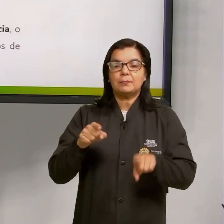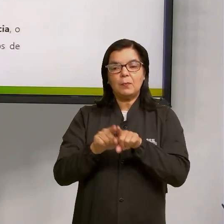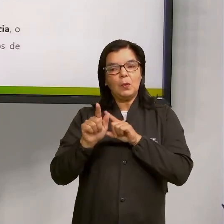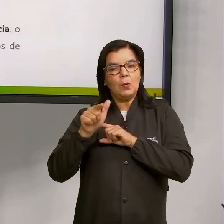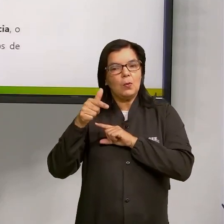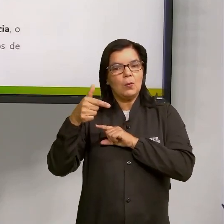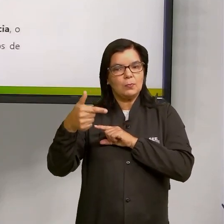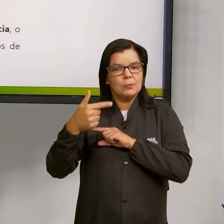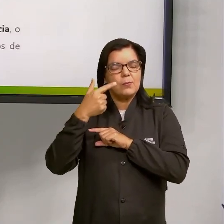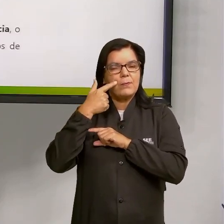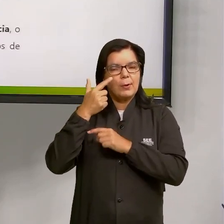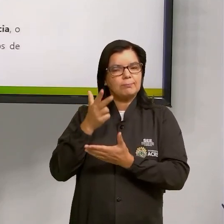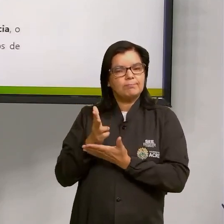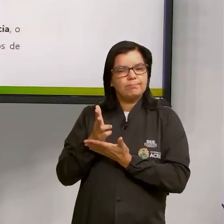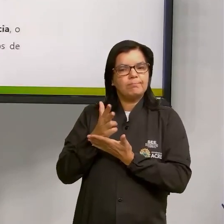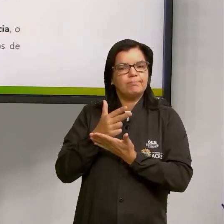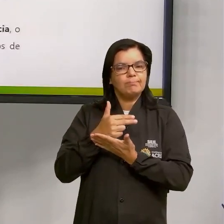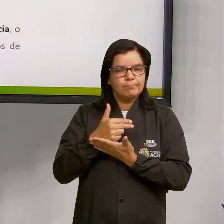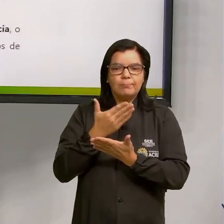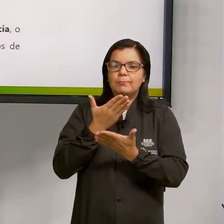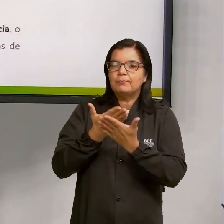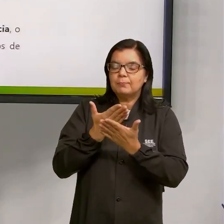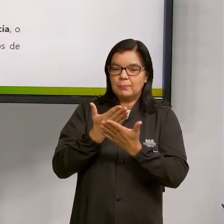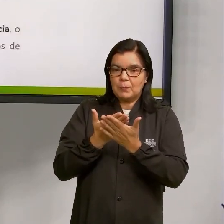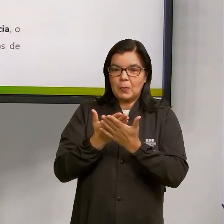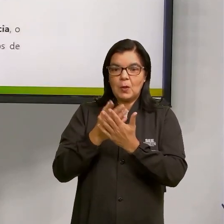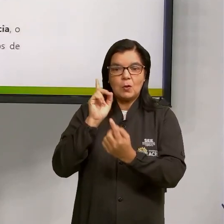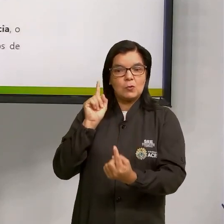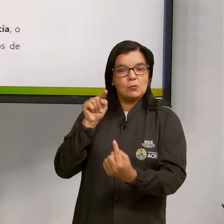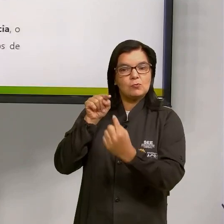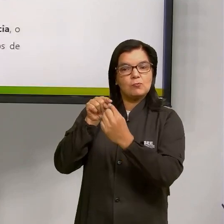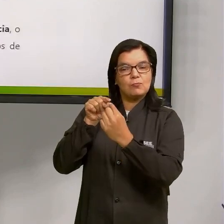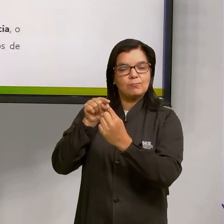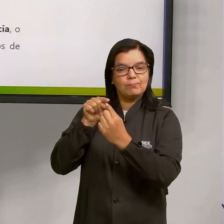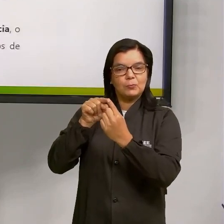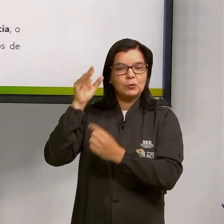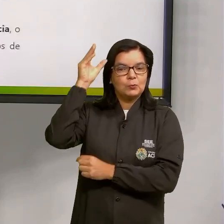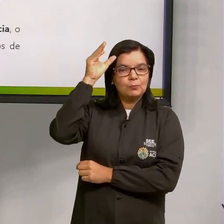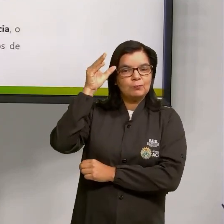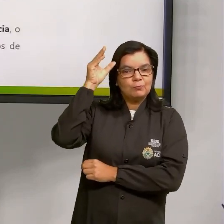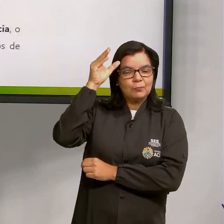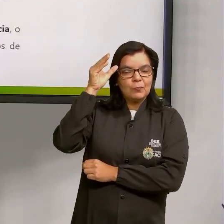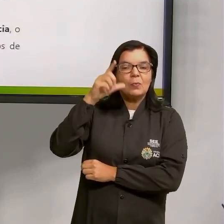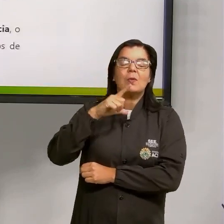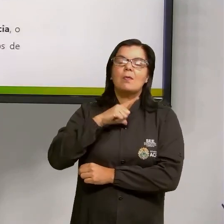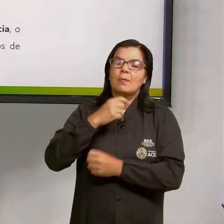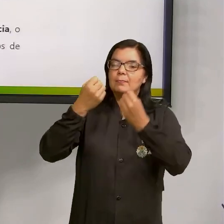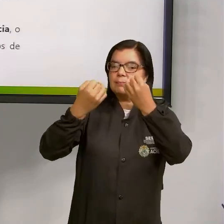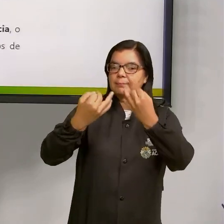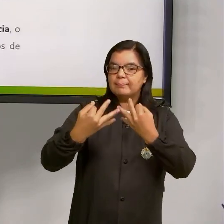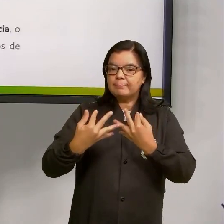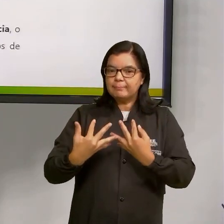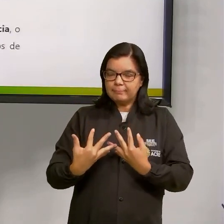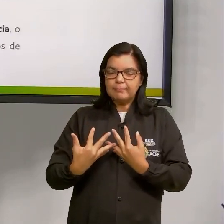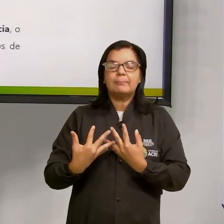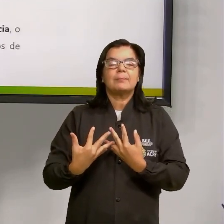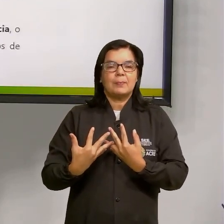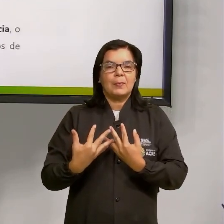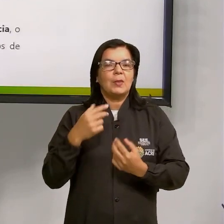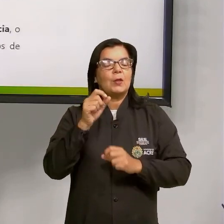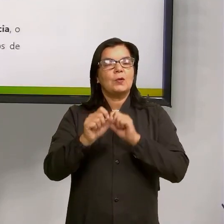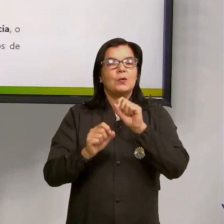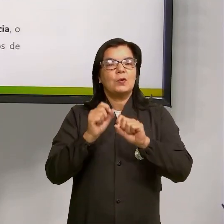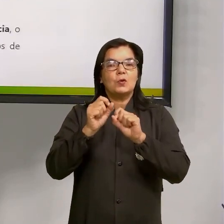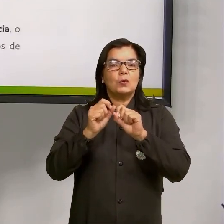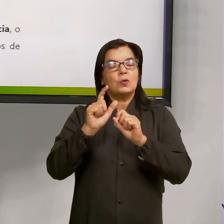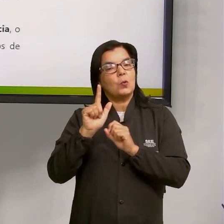outras videoaulas em que este objeto de conhecimento, ele também será tratado levando em